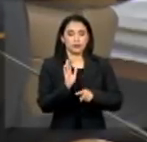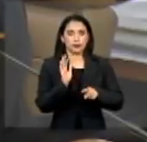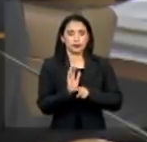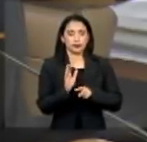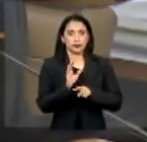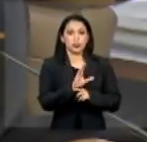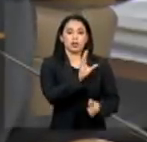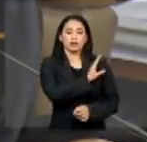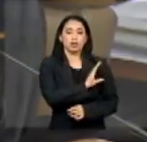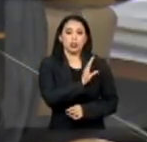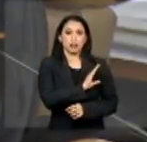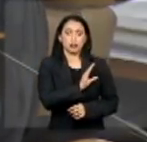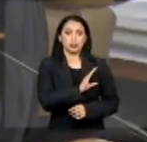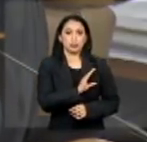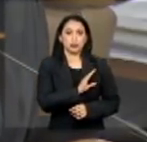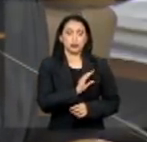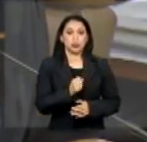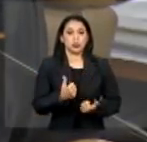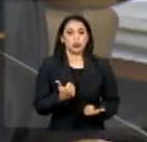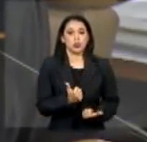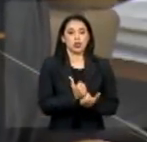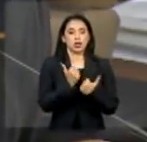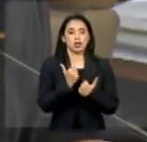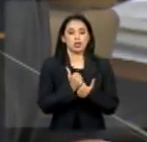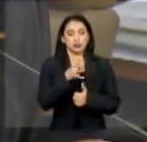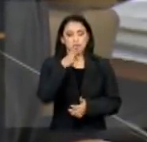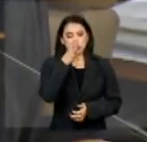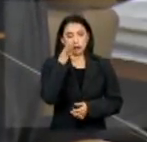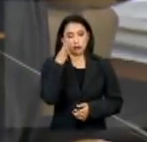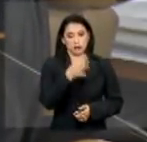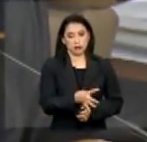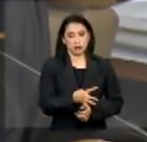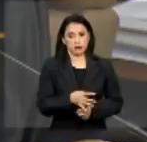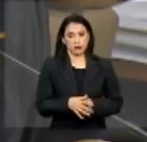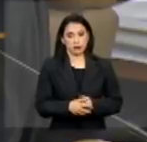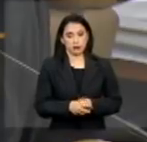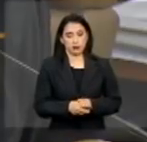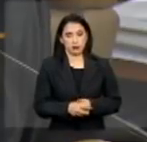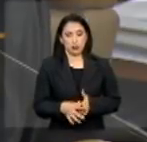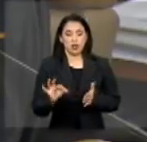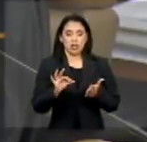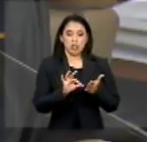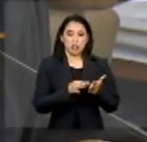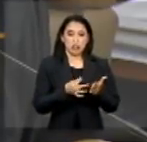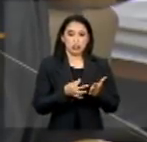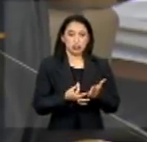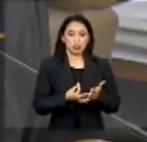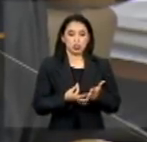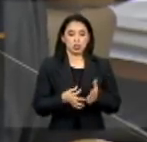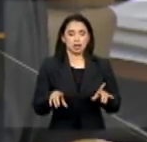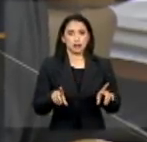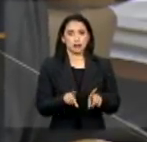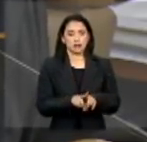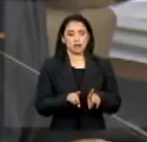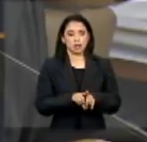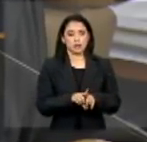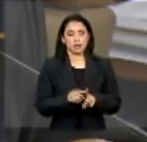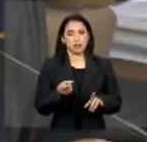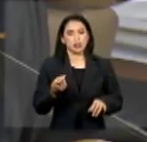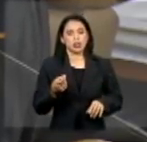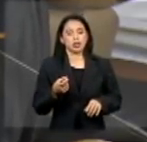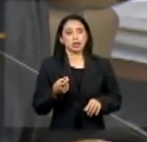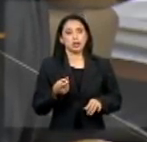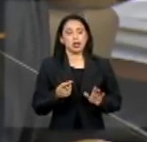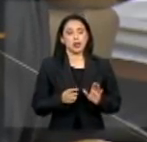colaborador num atípico assistente de acusação assinalasse quanto a isso seja quanto à